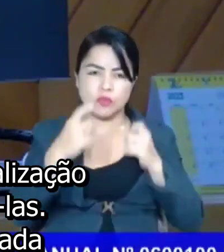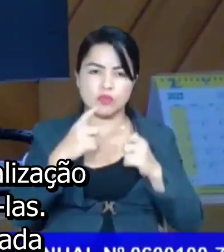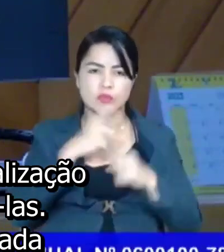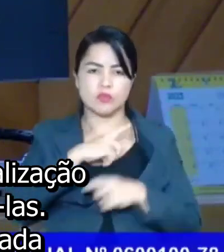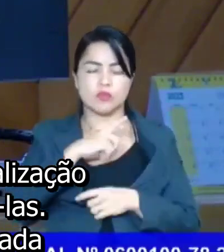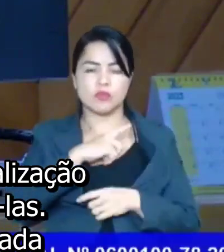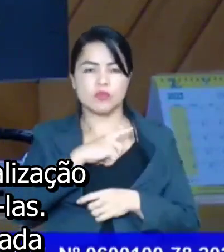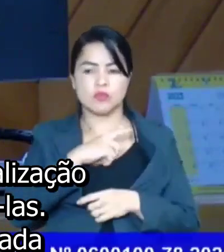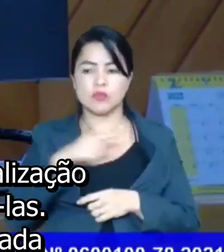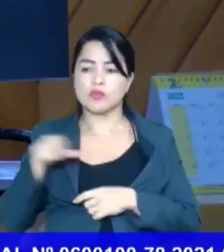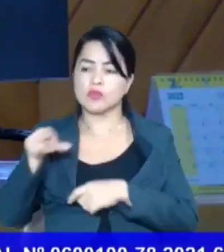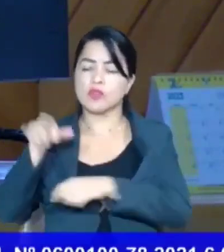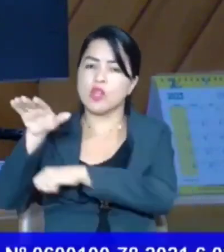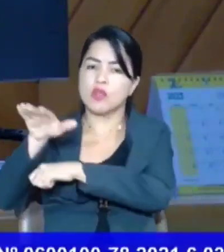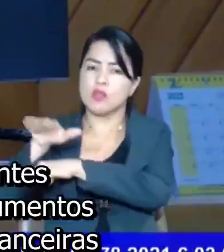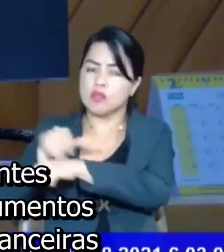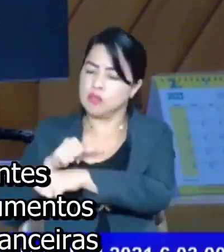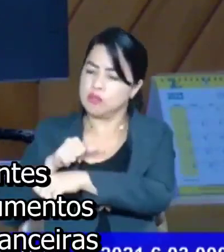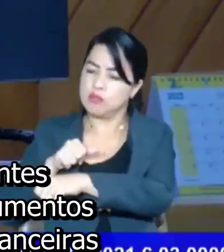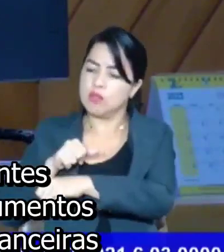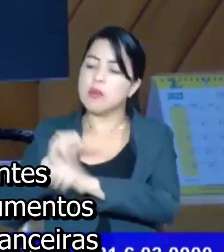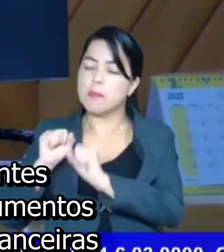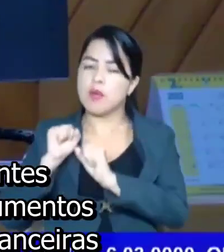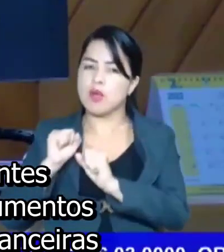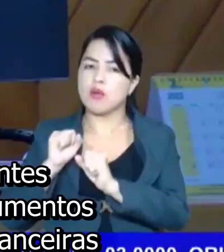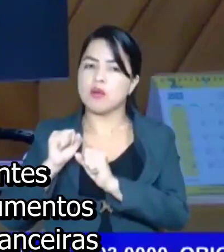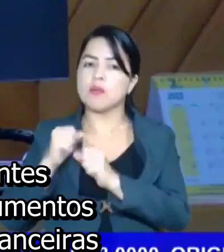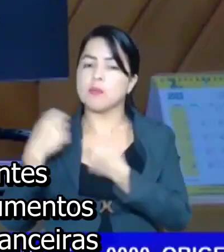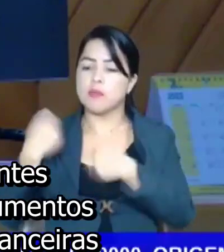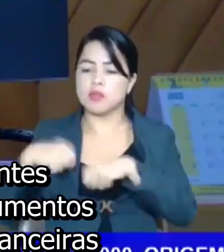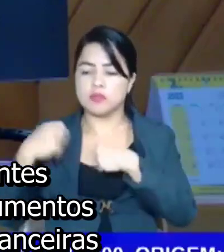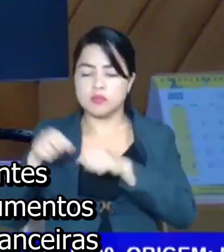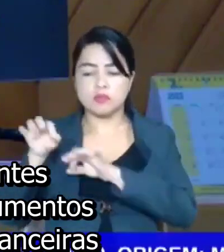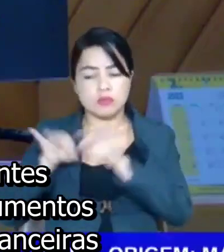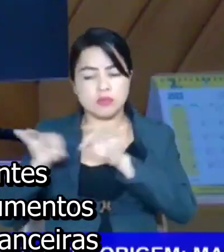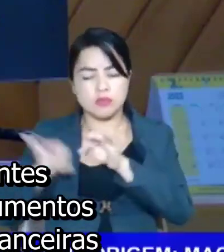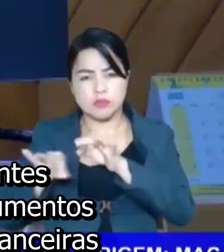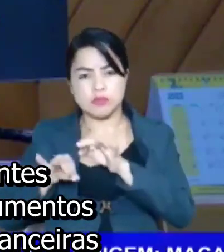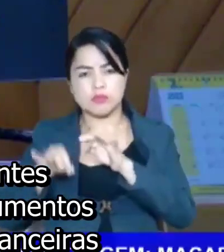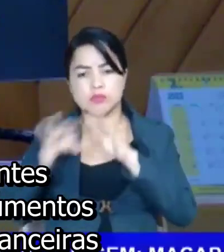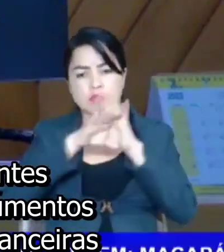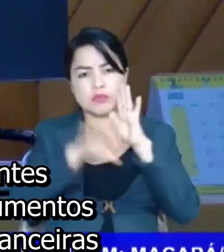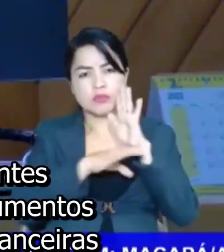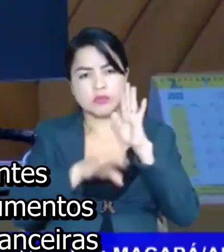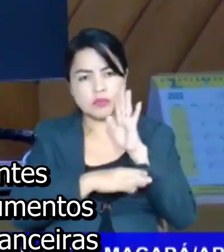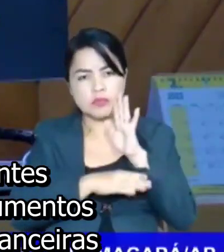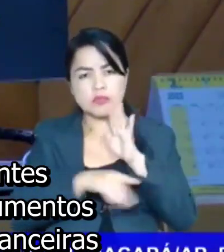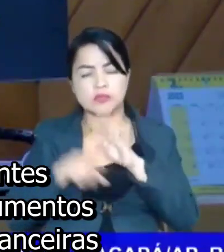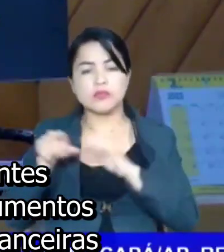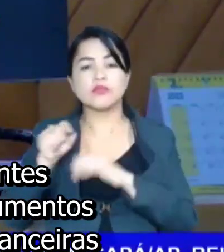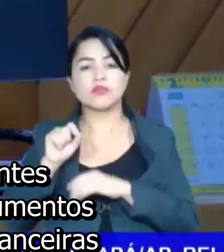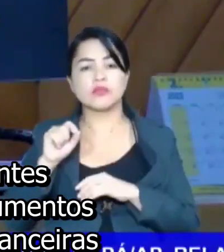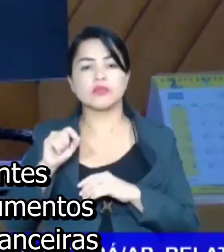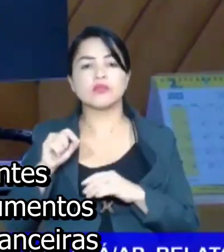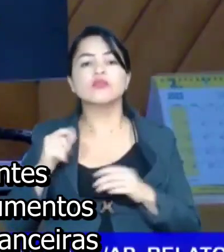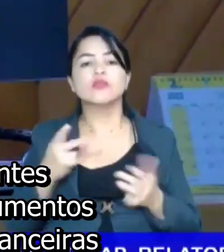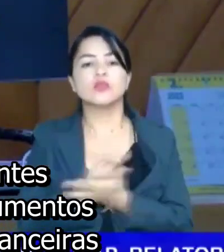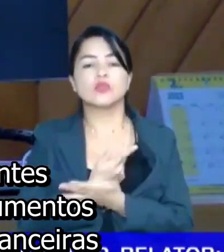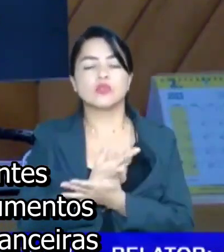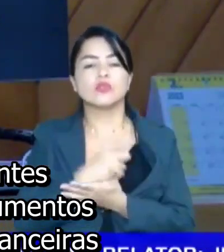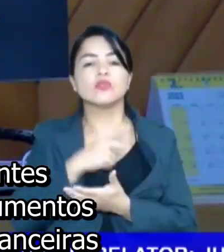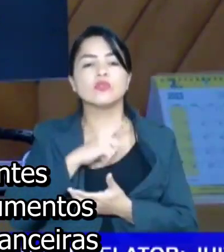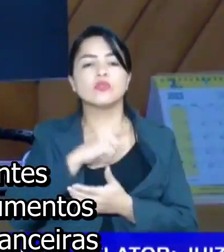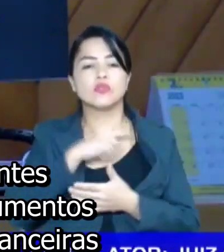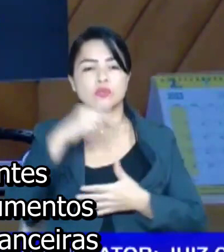ter sido intimada para cumprir as diligências, remanesceram as seguintes